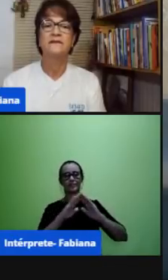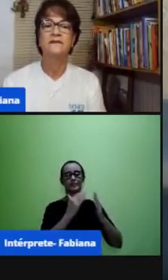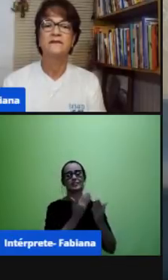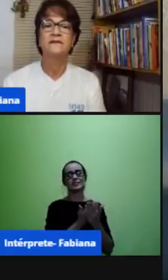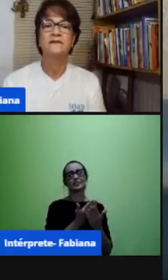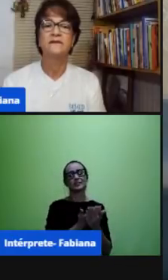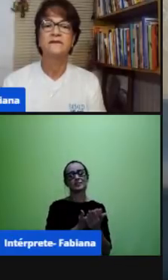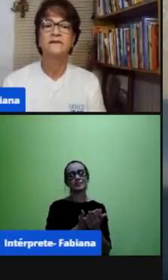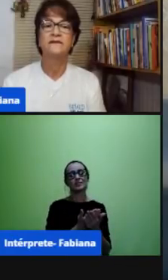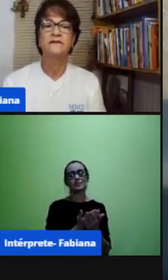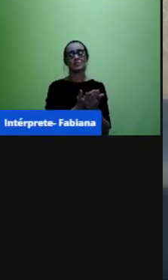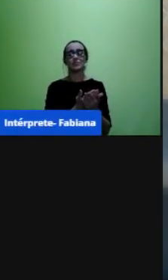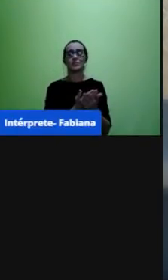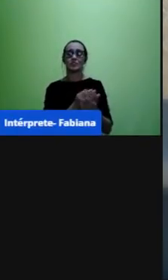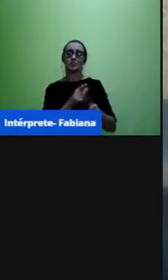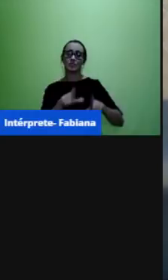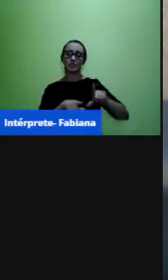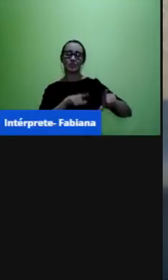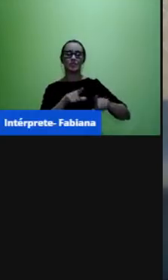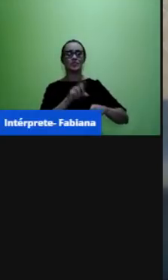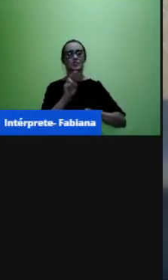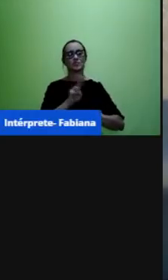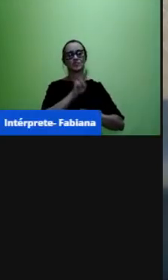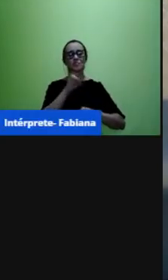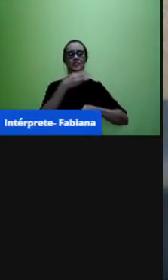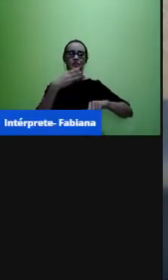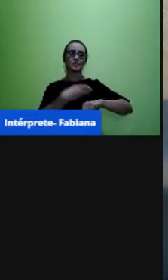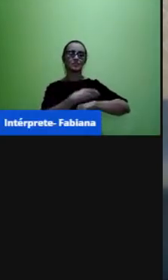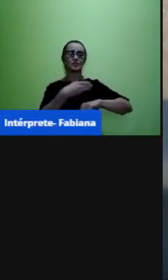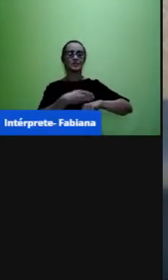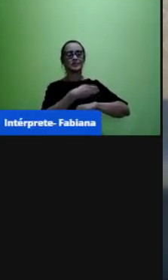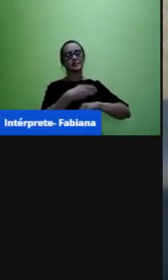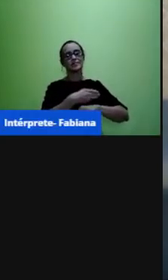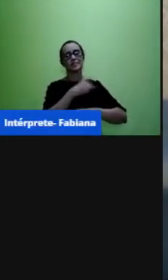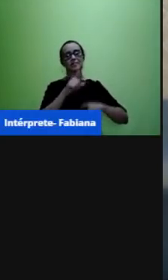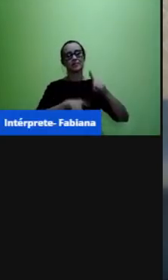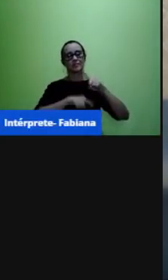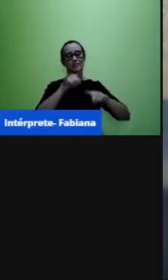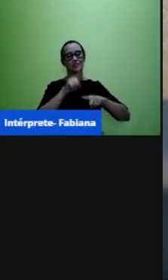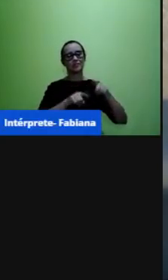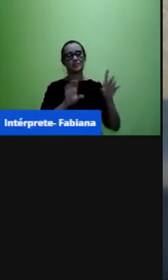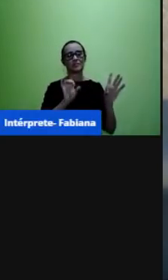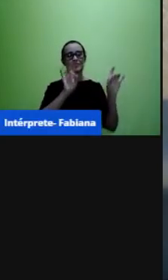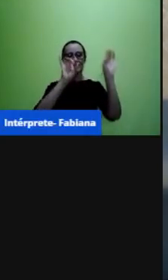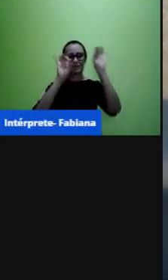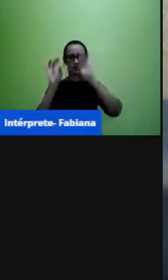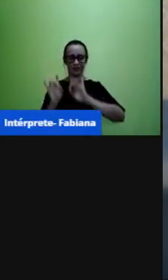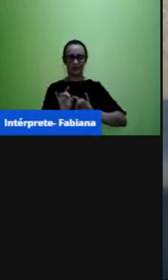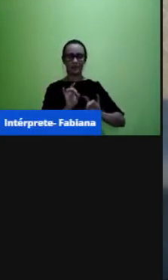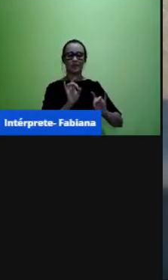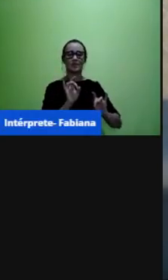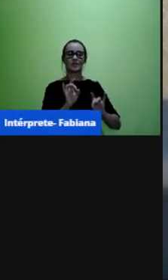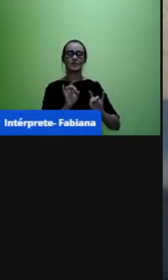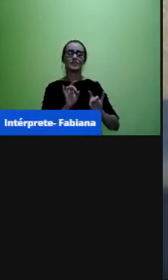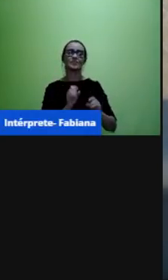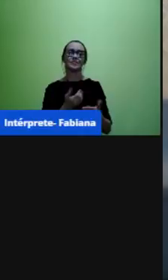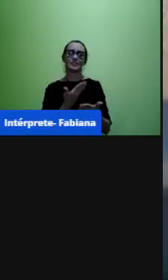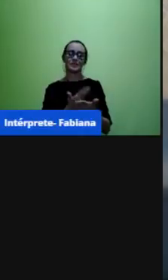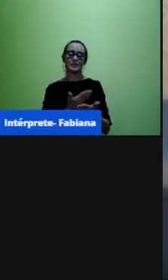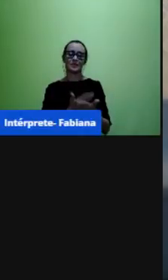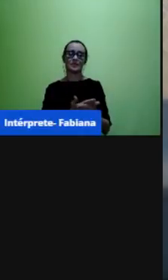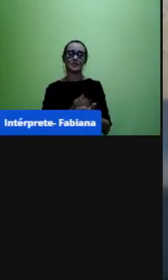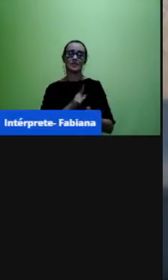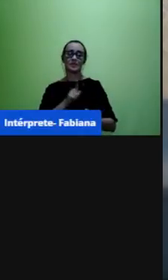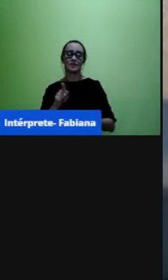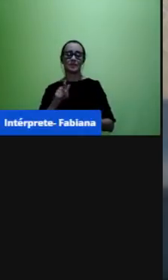Costa, nós utilizamos o WhatsApp como ferramenta principal para ministrarmos nossas aulas. Já na Brígida Ferraz